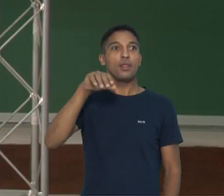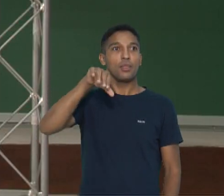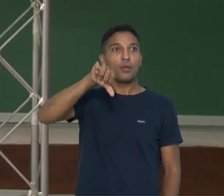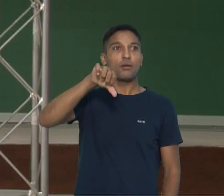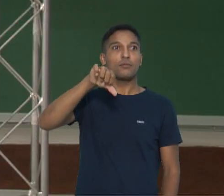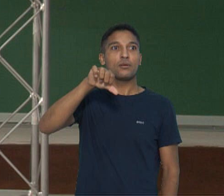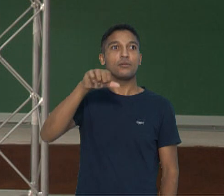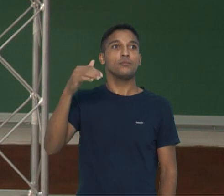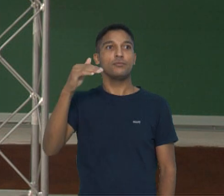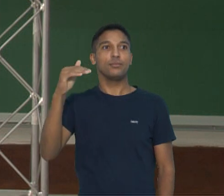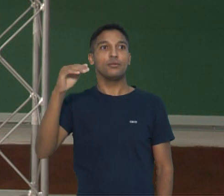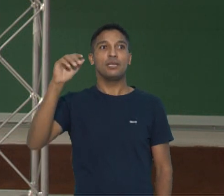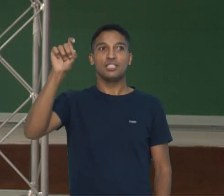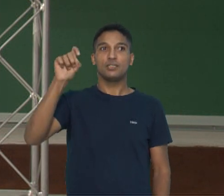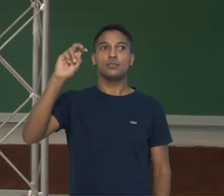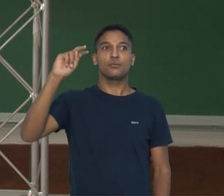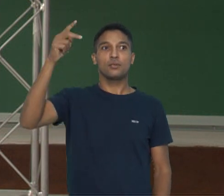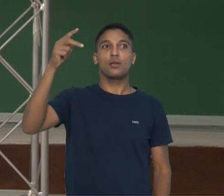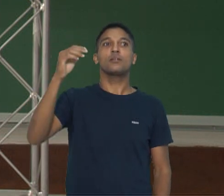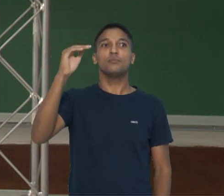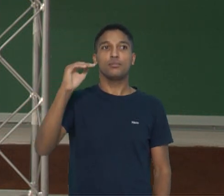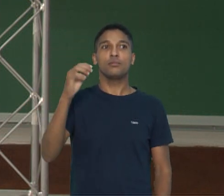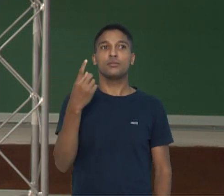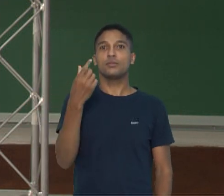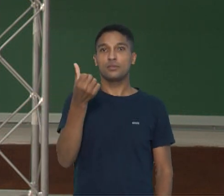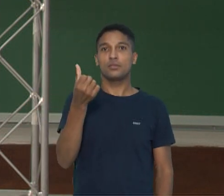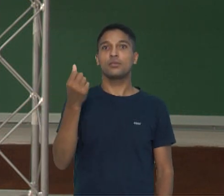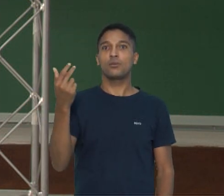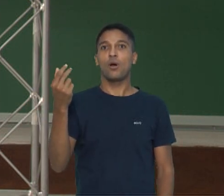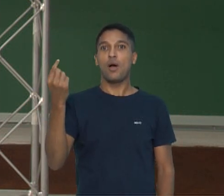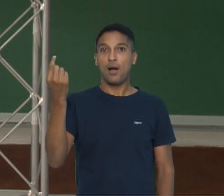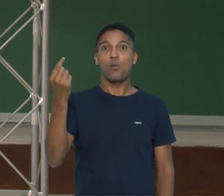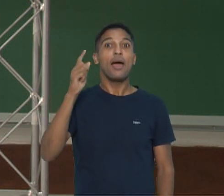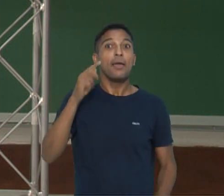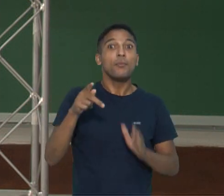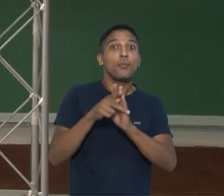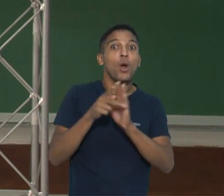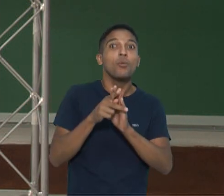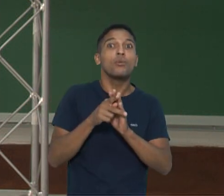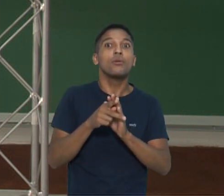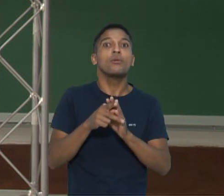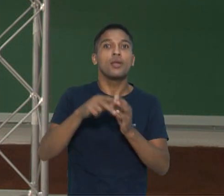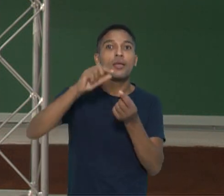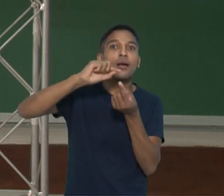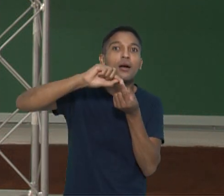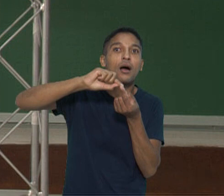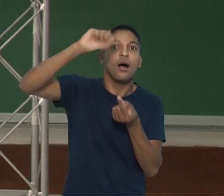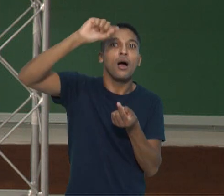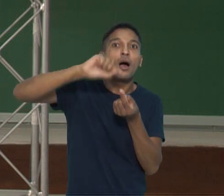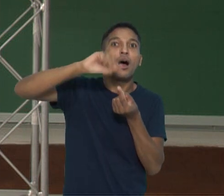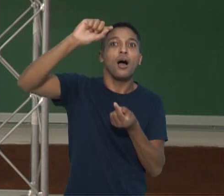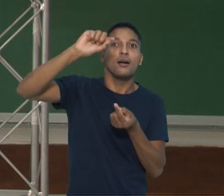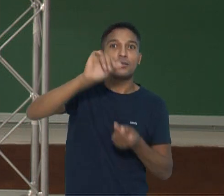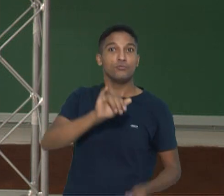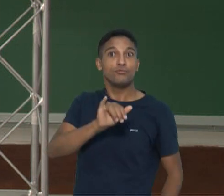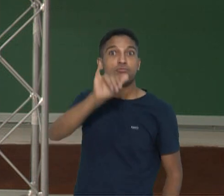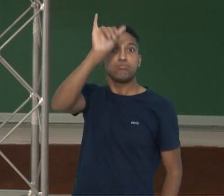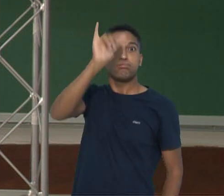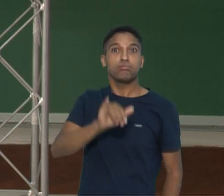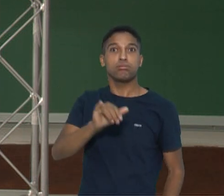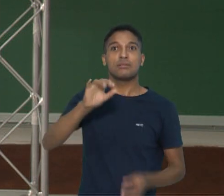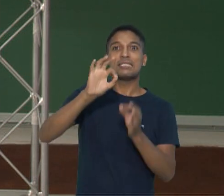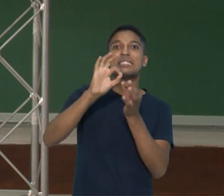fazer junto comigo durante a aula, que aí você não conseguiu, na próxima você engatilha e vai fazendo